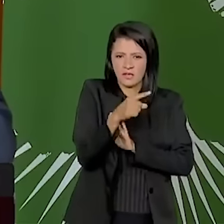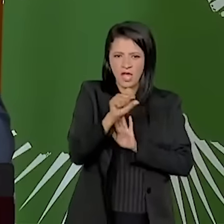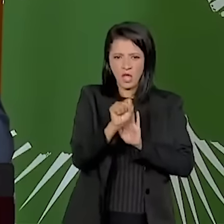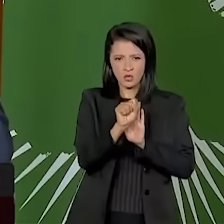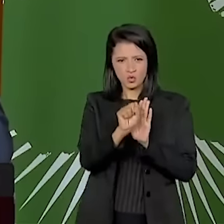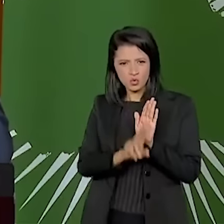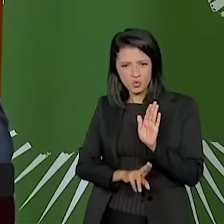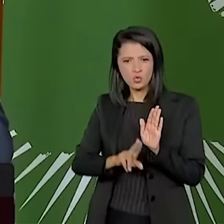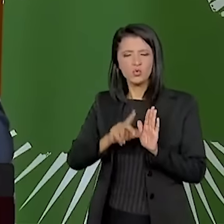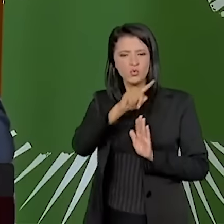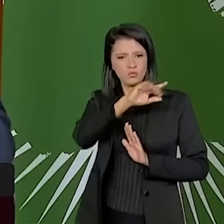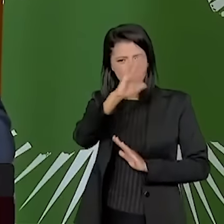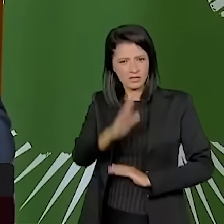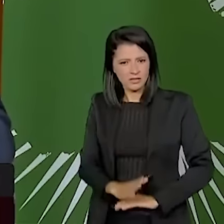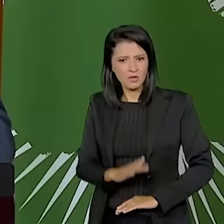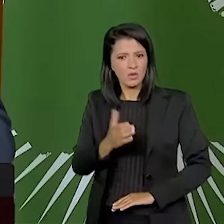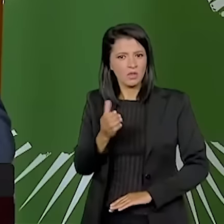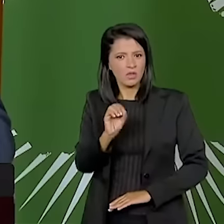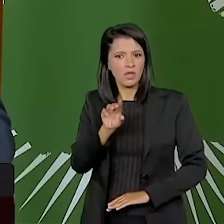que moravam na cidade de Lagos.